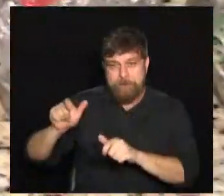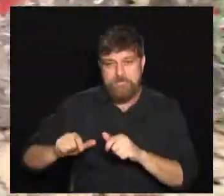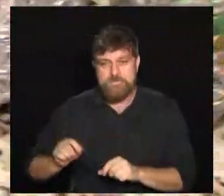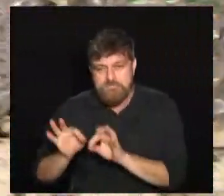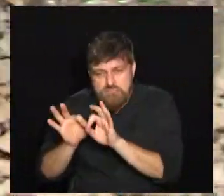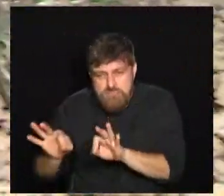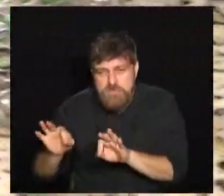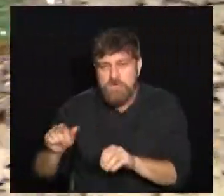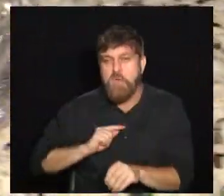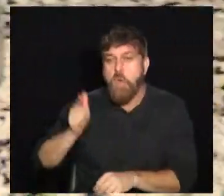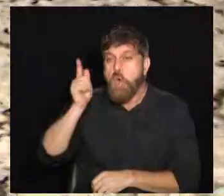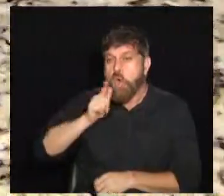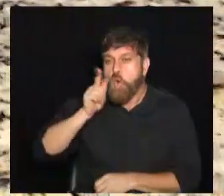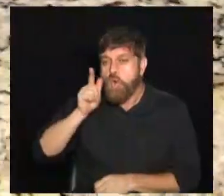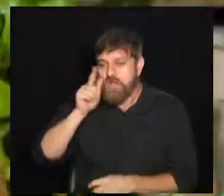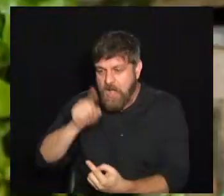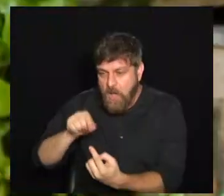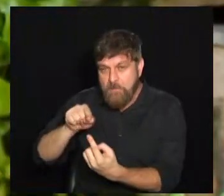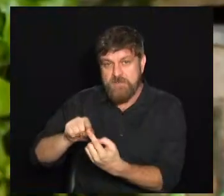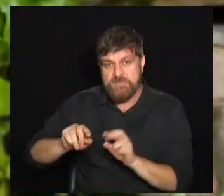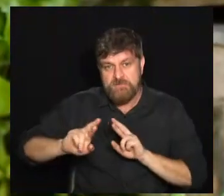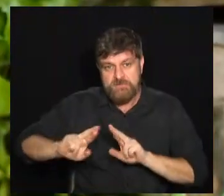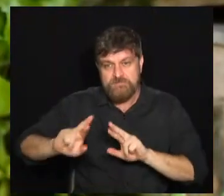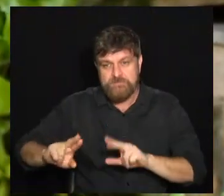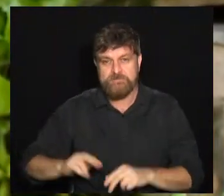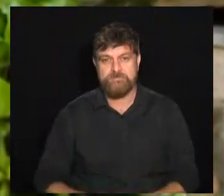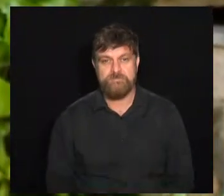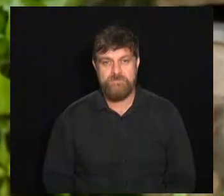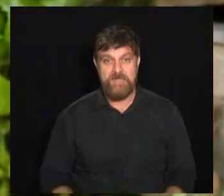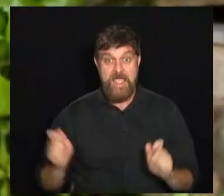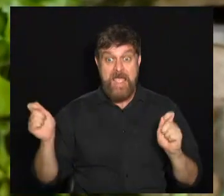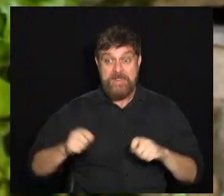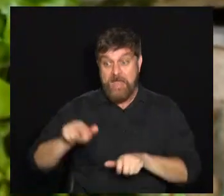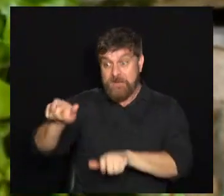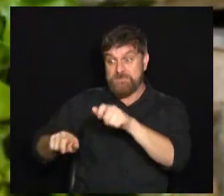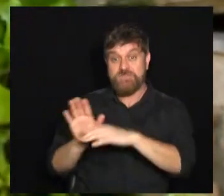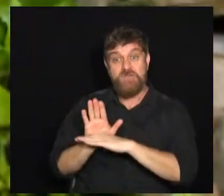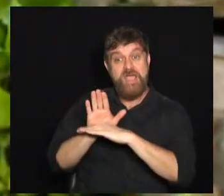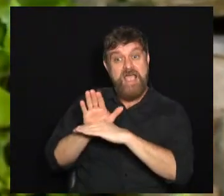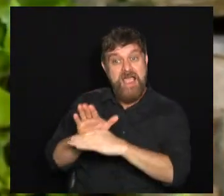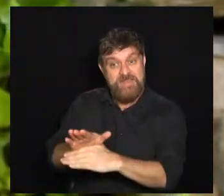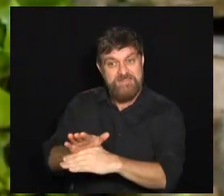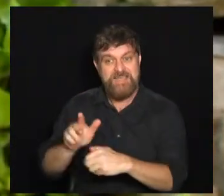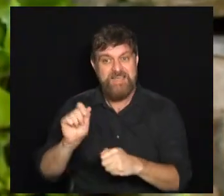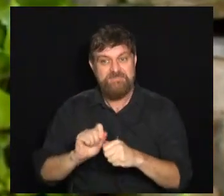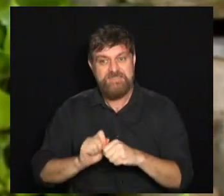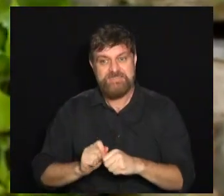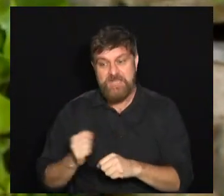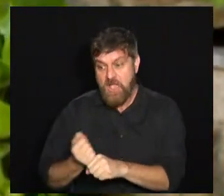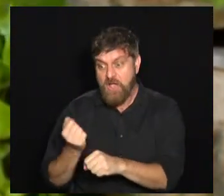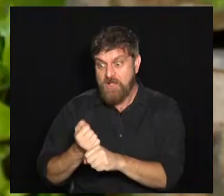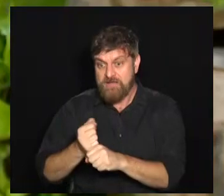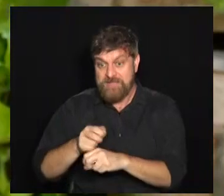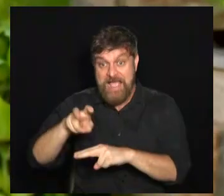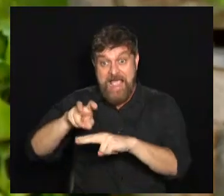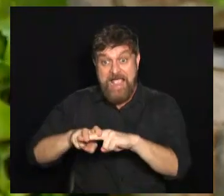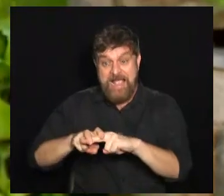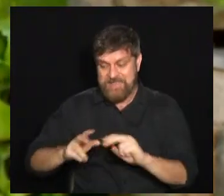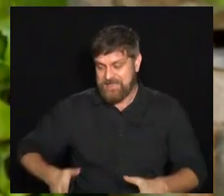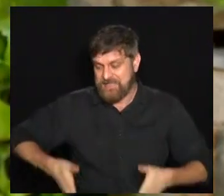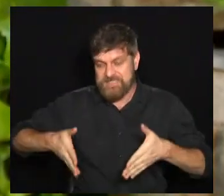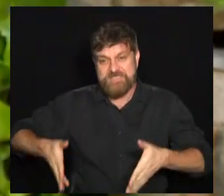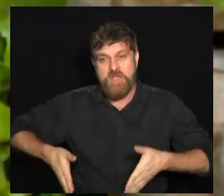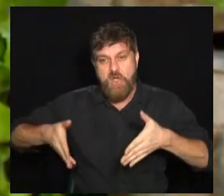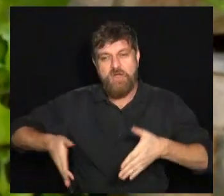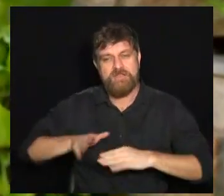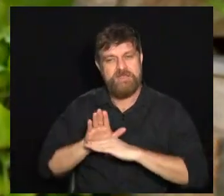pequena, ganham um novo sentido. Serve para você ajudar as pessoas e fazerem mais cadeiras de rodas, né? E para ajudar